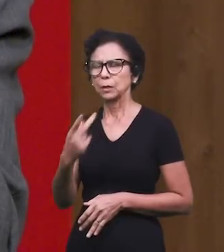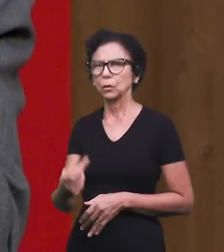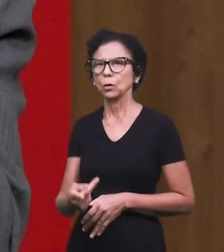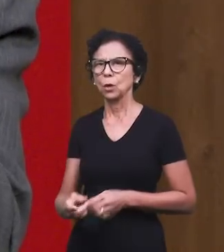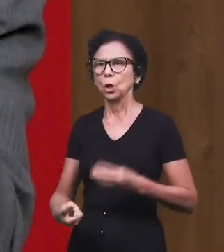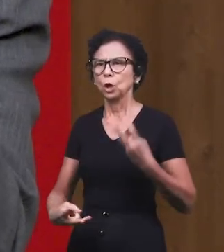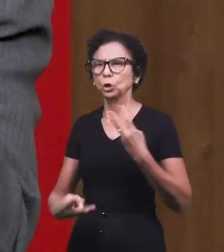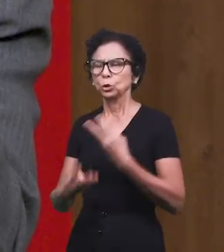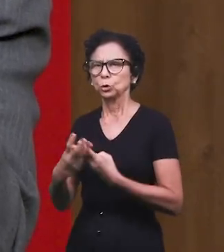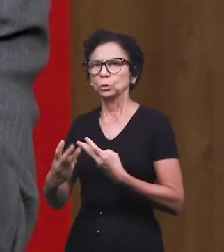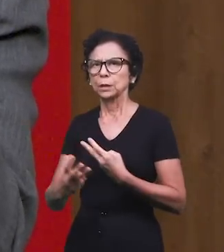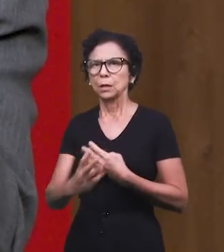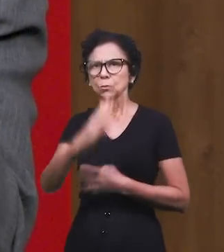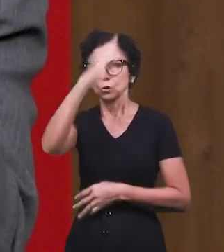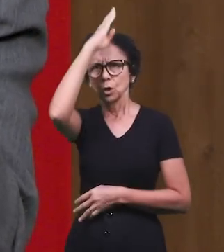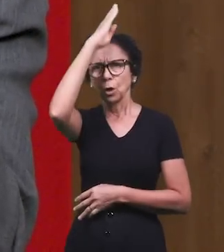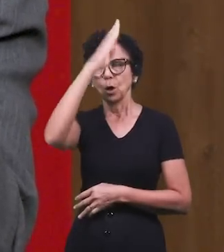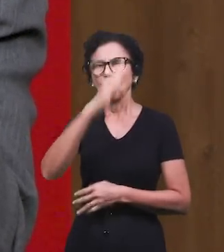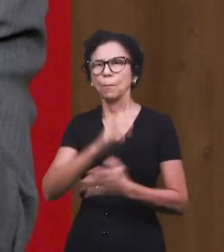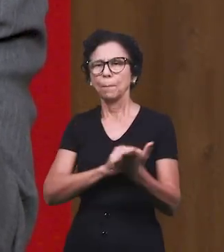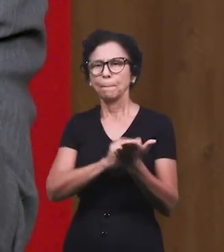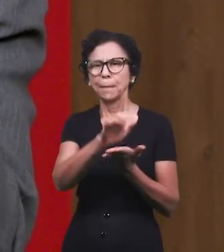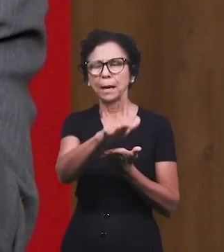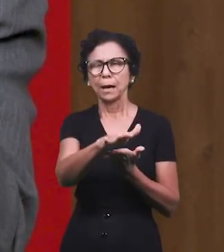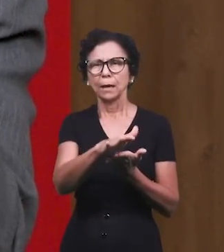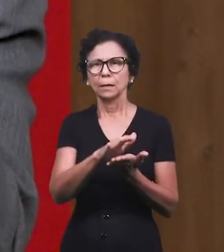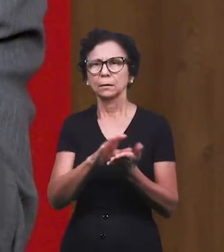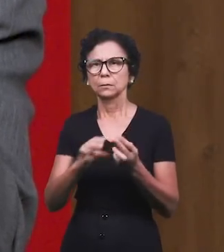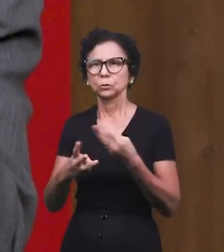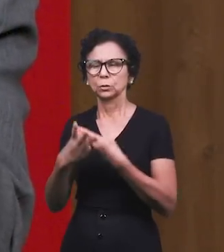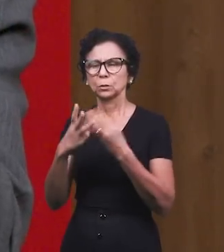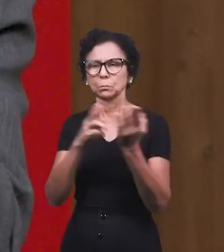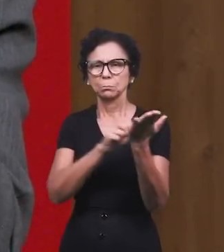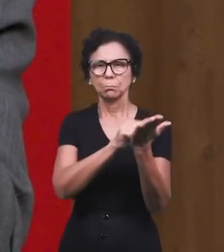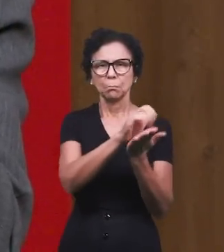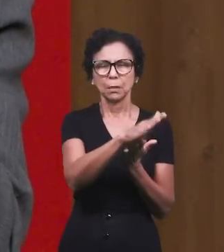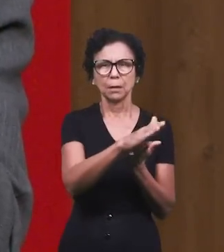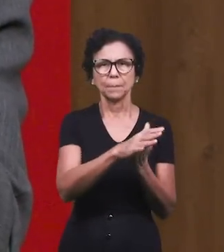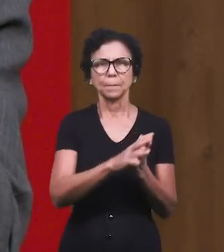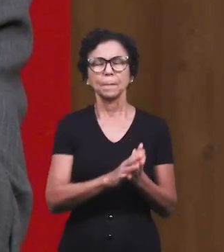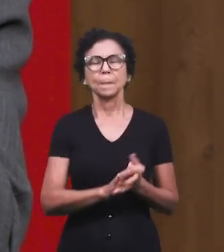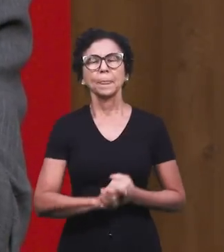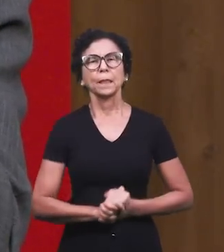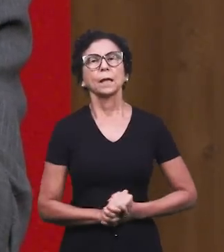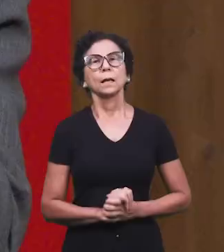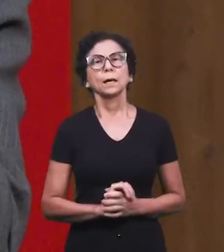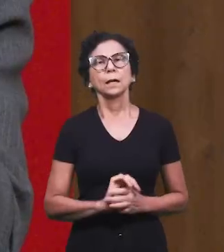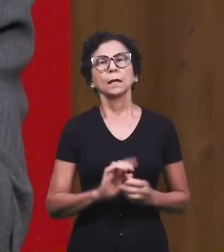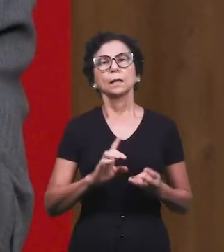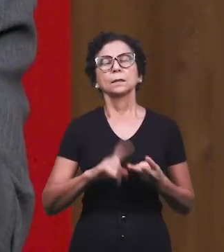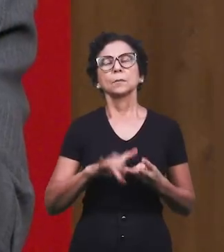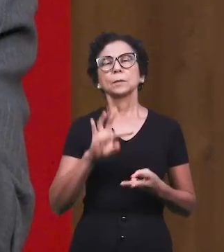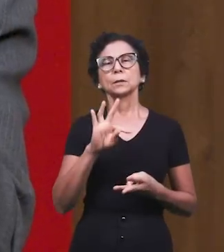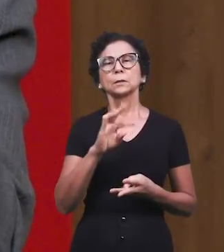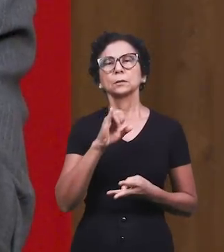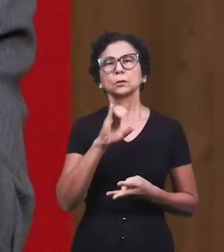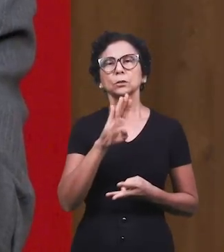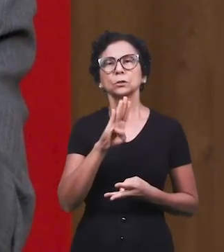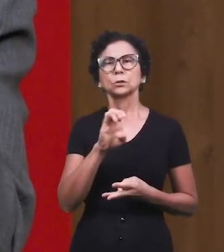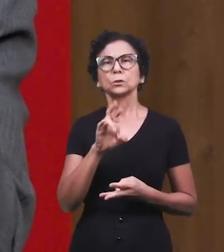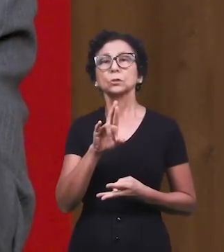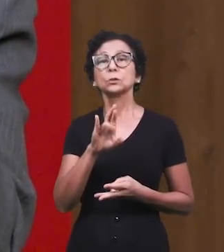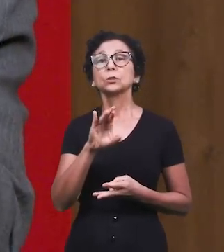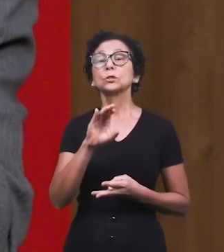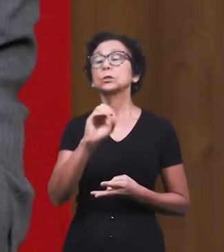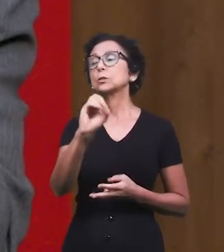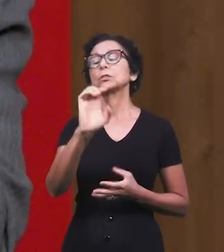é? Então, depois de César Augusto, veio Tibério. Qual é a marca de